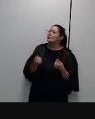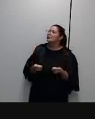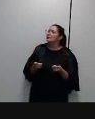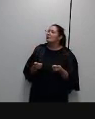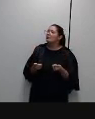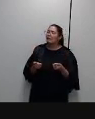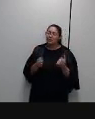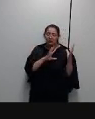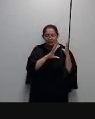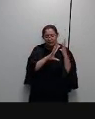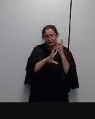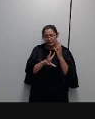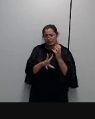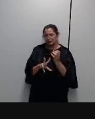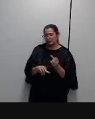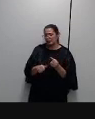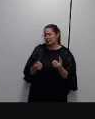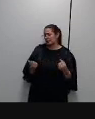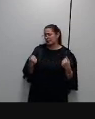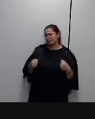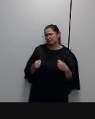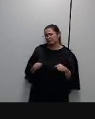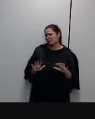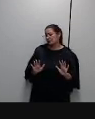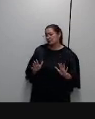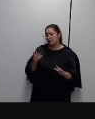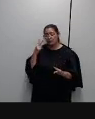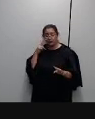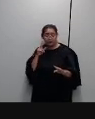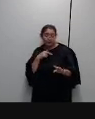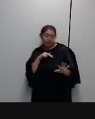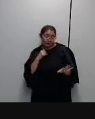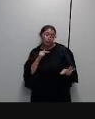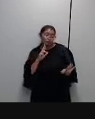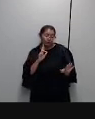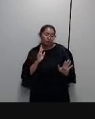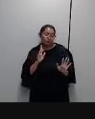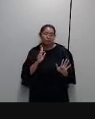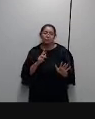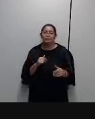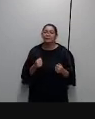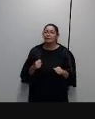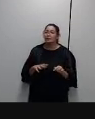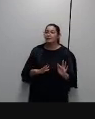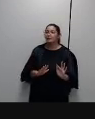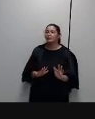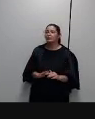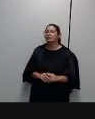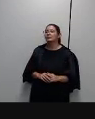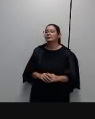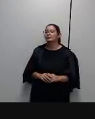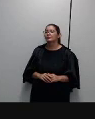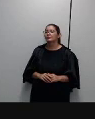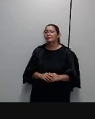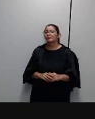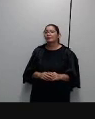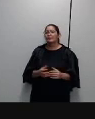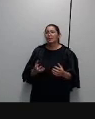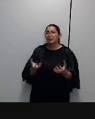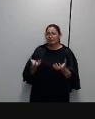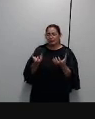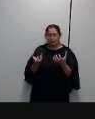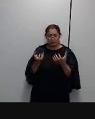o título executivo Ou nem os cálculos da contadoria o que ele quer é que você conheça a